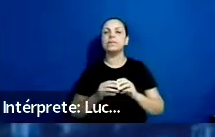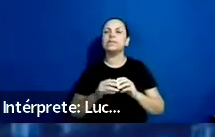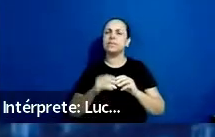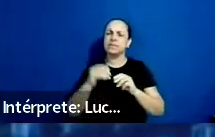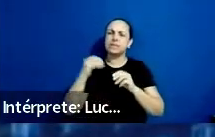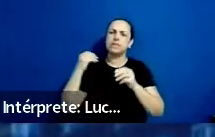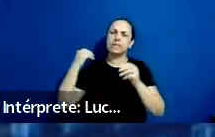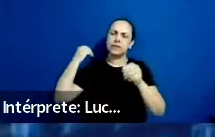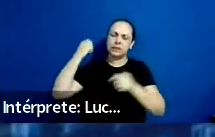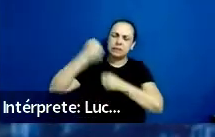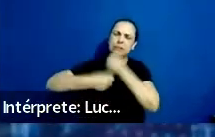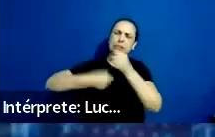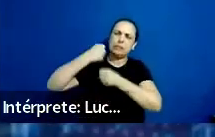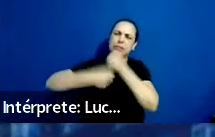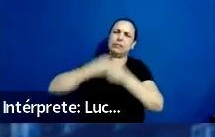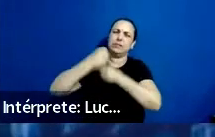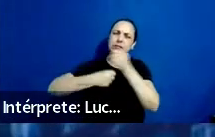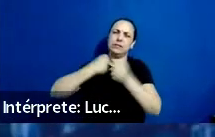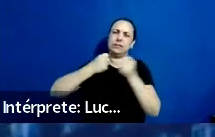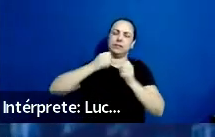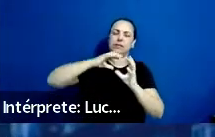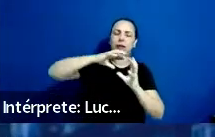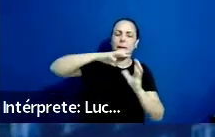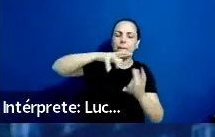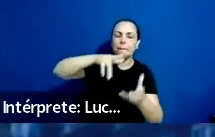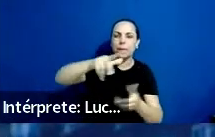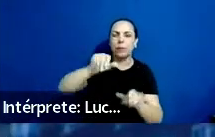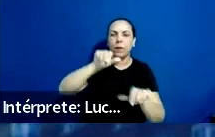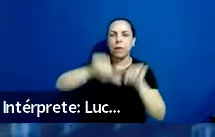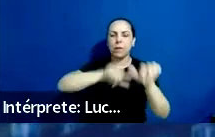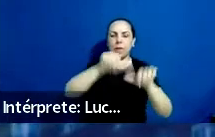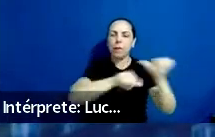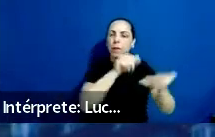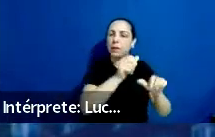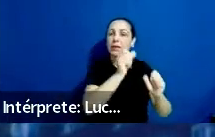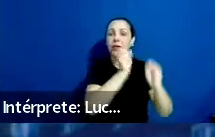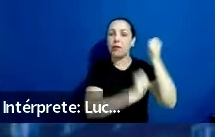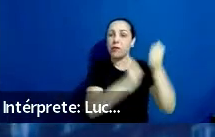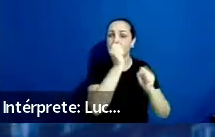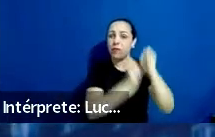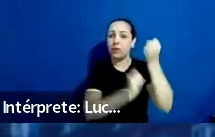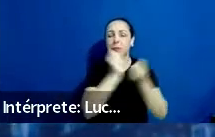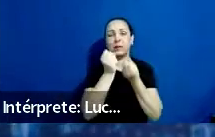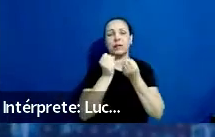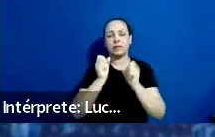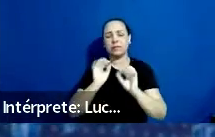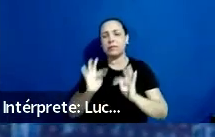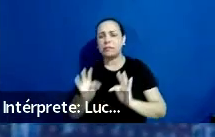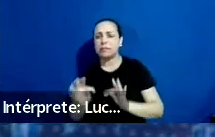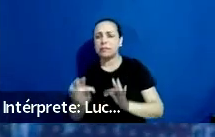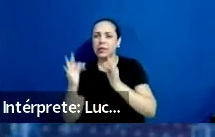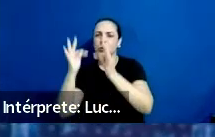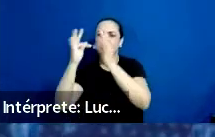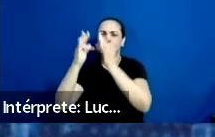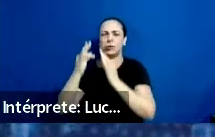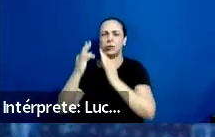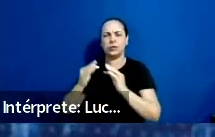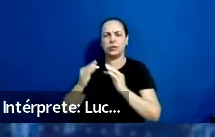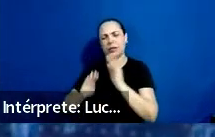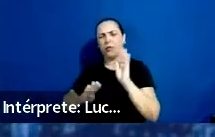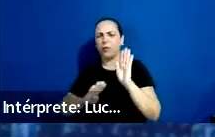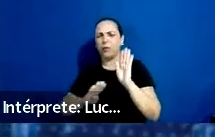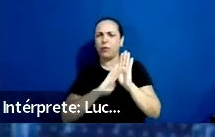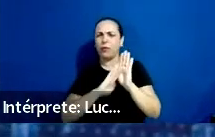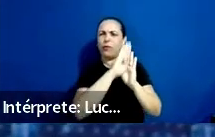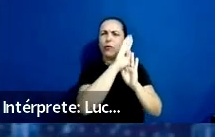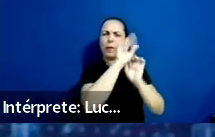Durante toda a sua história, o mundo passou por grandes transformações. A Revolução Industrial, o desenvolvimento tecnológico e muitos outros acontecimentos ao